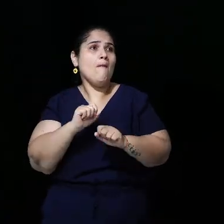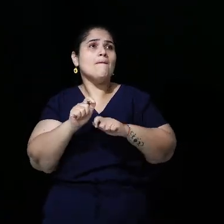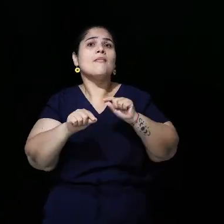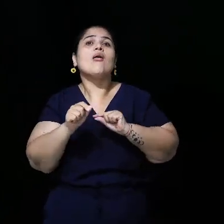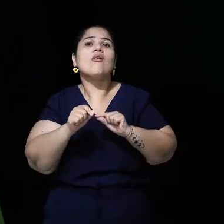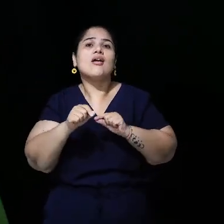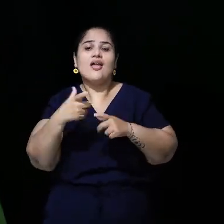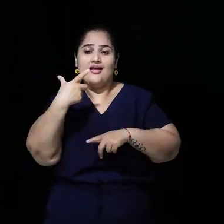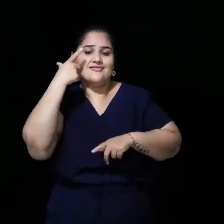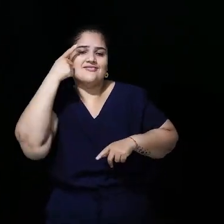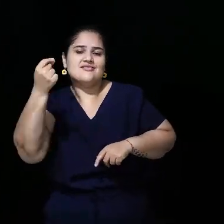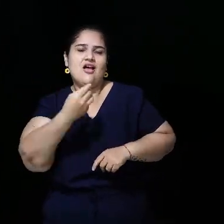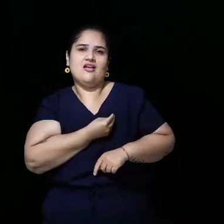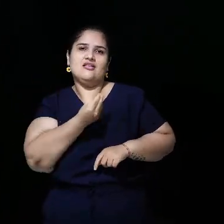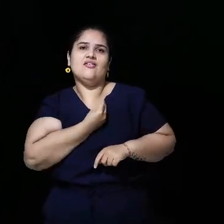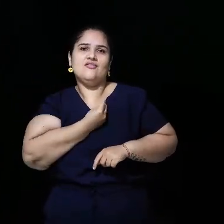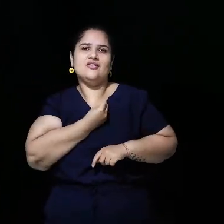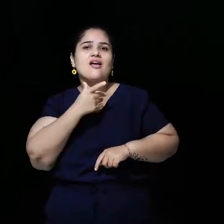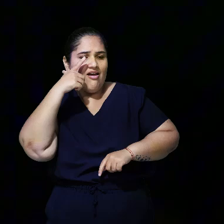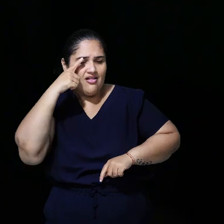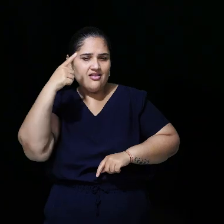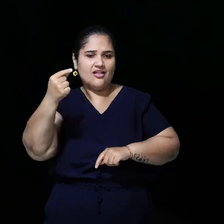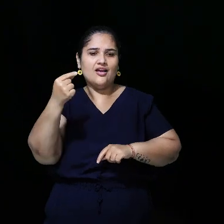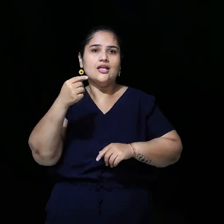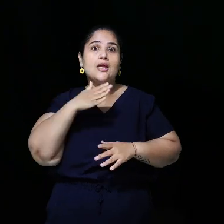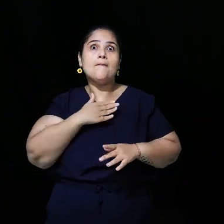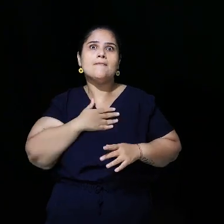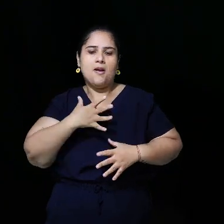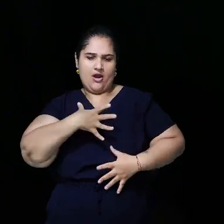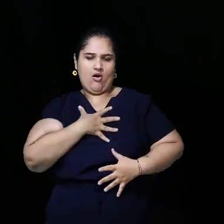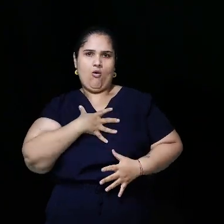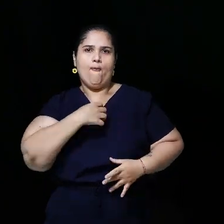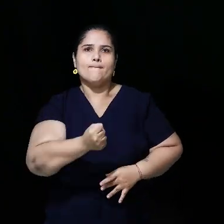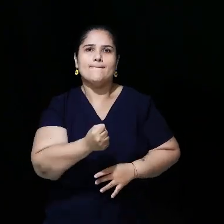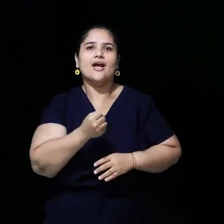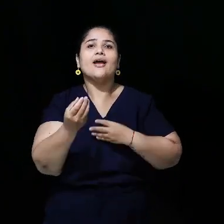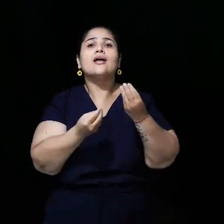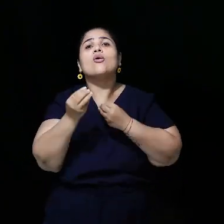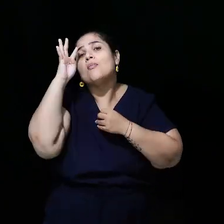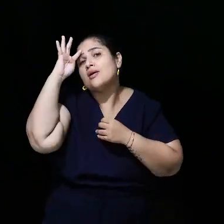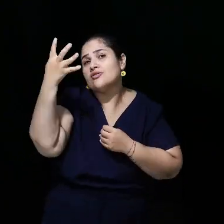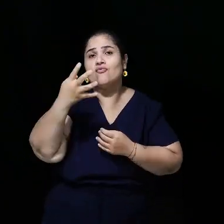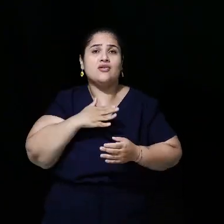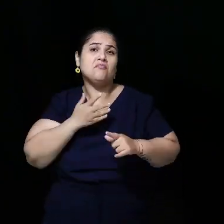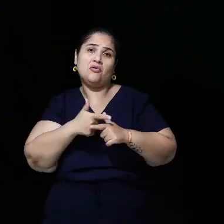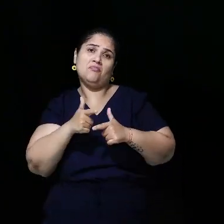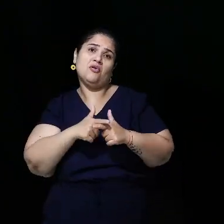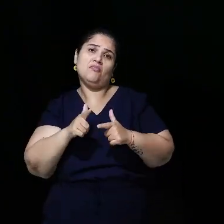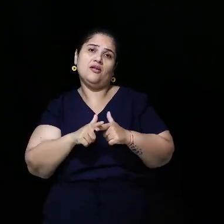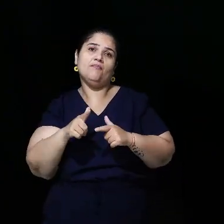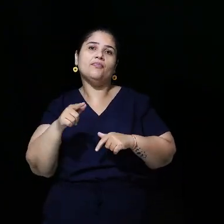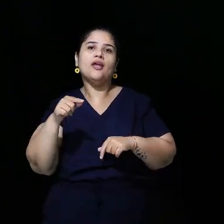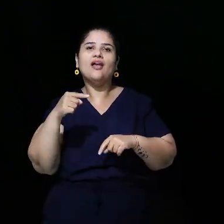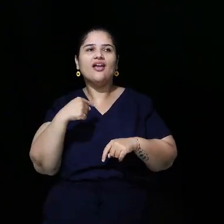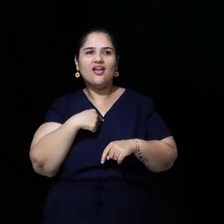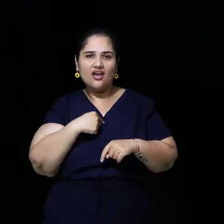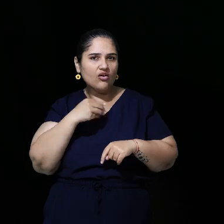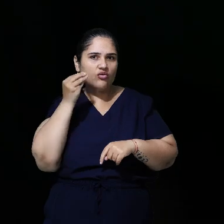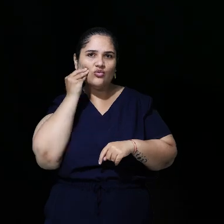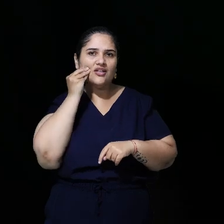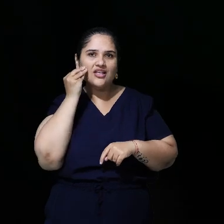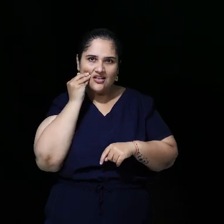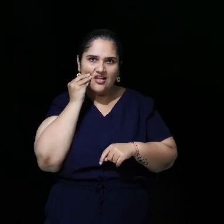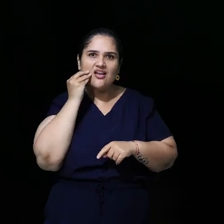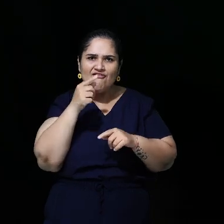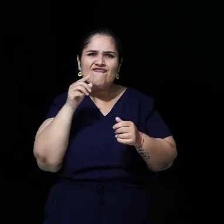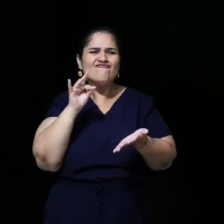via dessa forma. O suicídio para mim era como se fosse uma solução. Eu não cometi... Na verdade, eu acho que foi por milagre mesmo. Eu acho que foi Deus